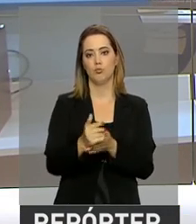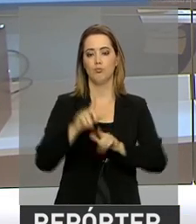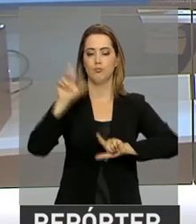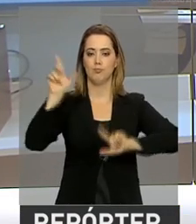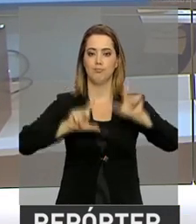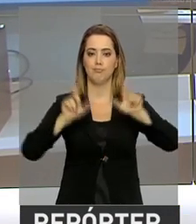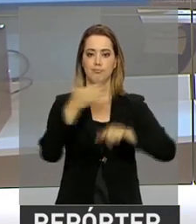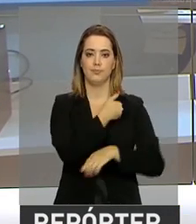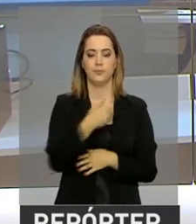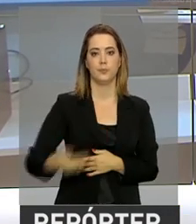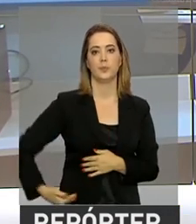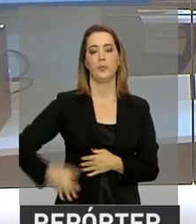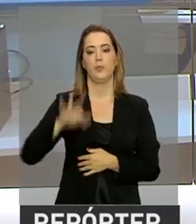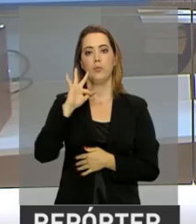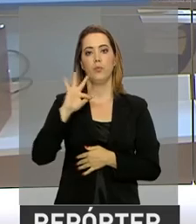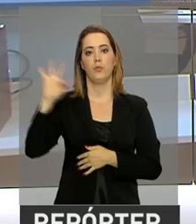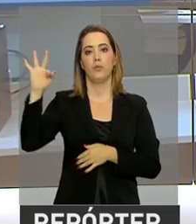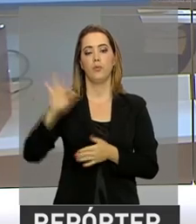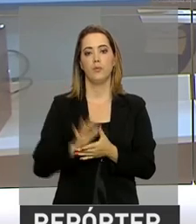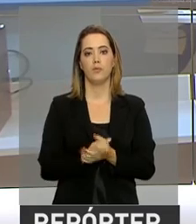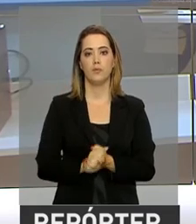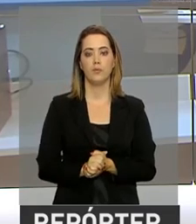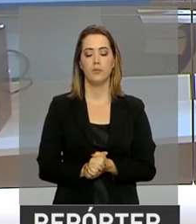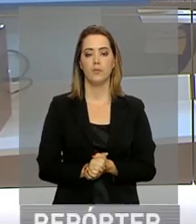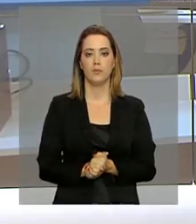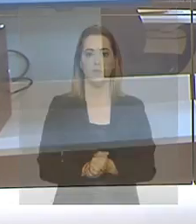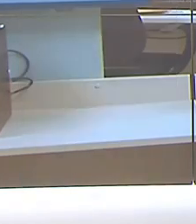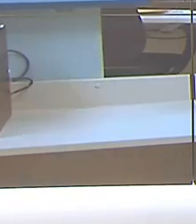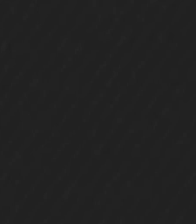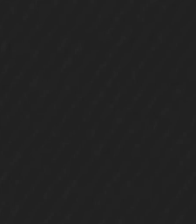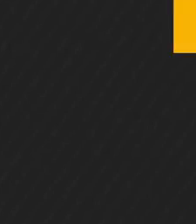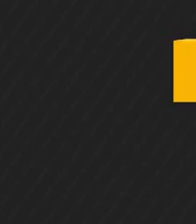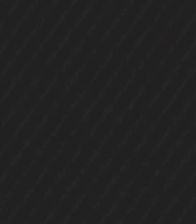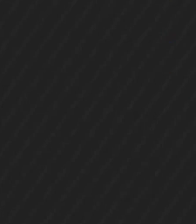continue com a gente e nbr até do governo federal